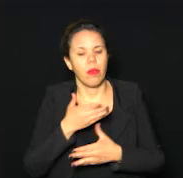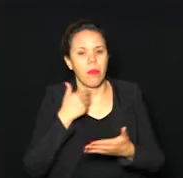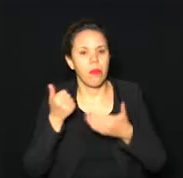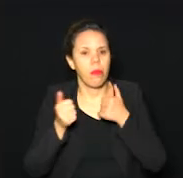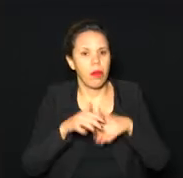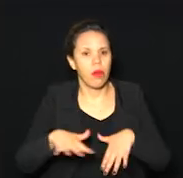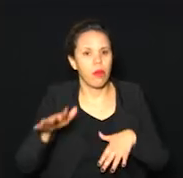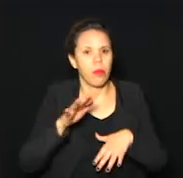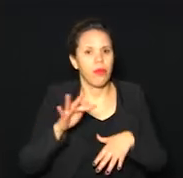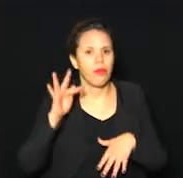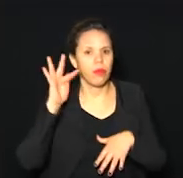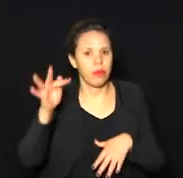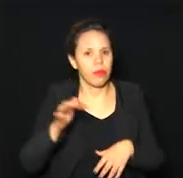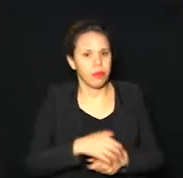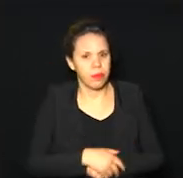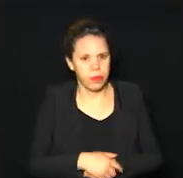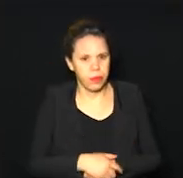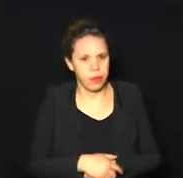para o futuro, né?